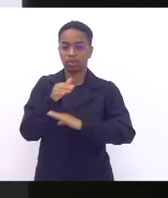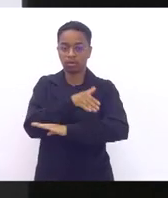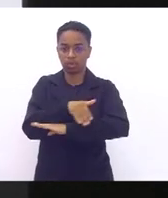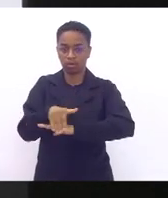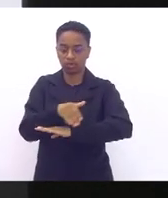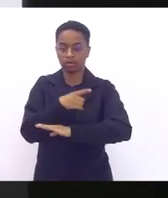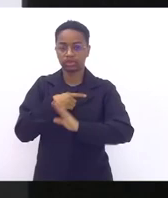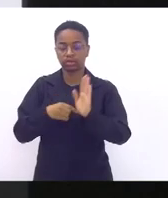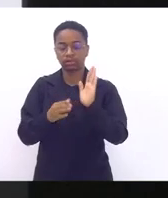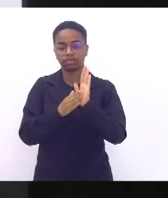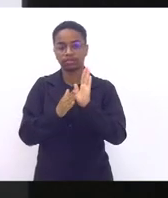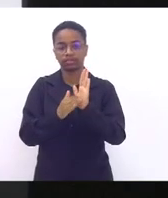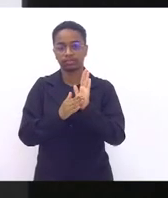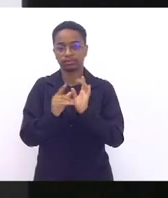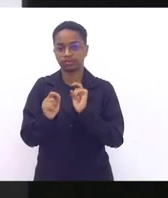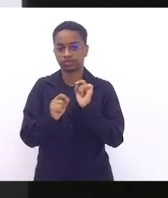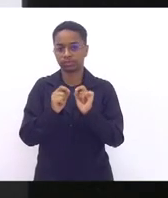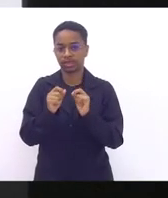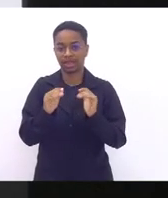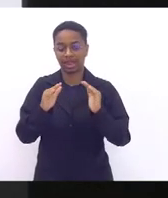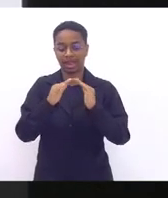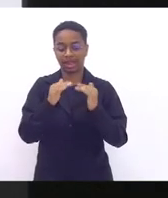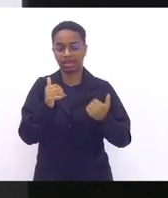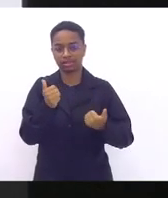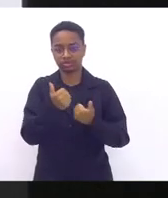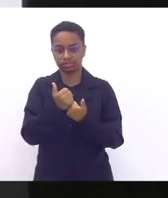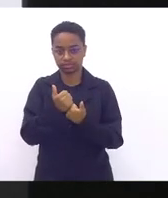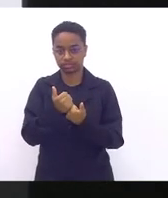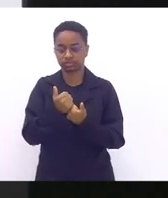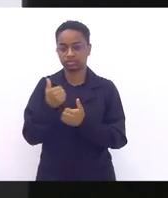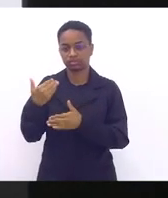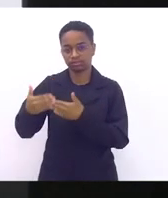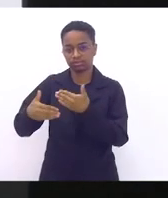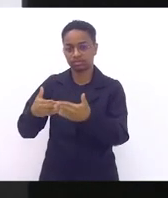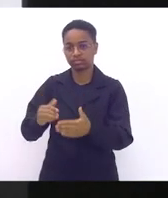sendo proposto, que é a casa de apoio, que está em andamento.